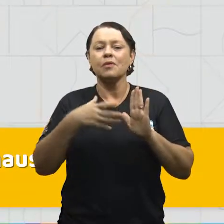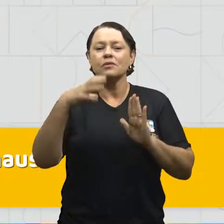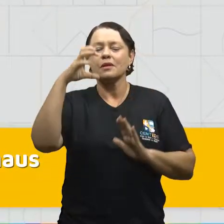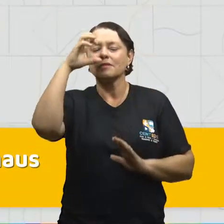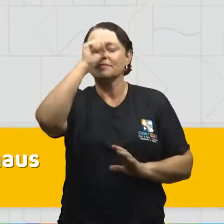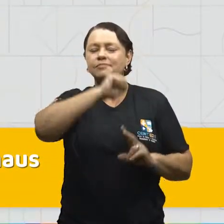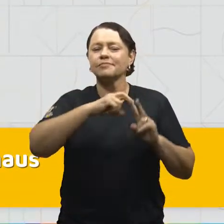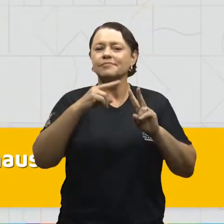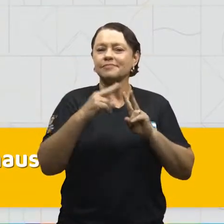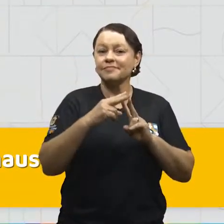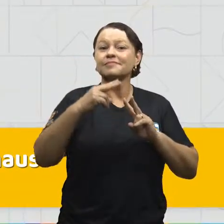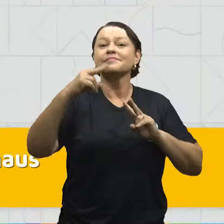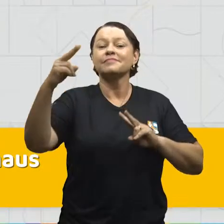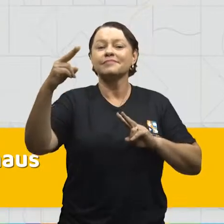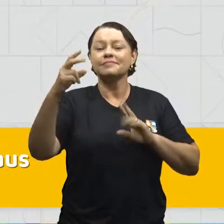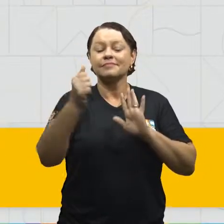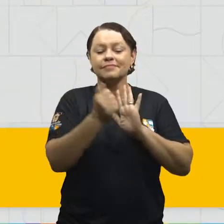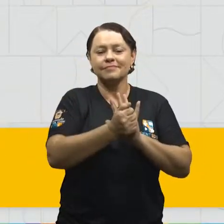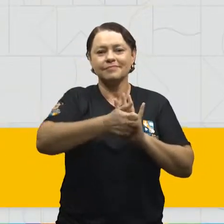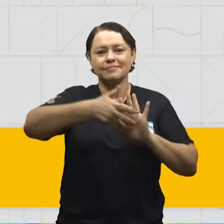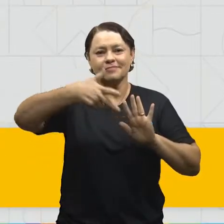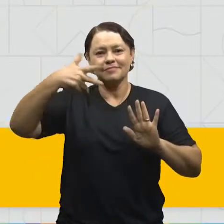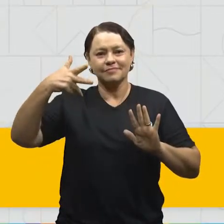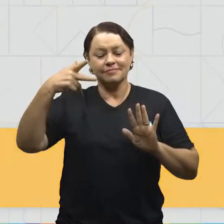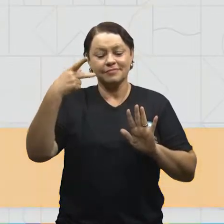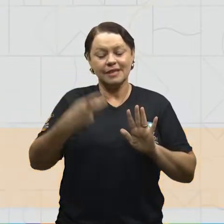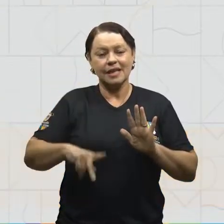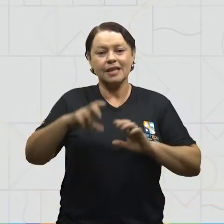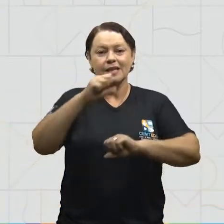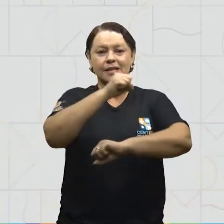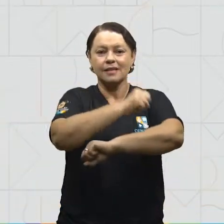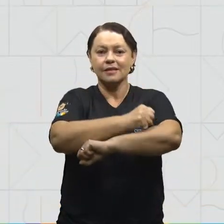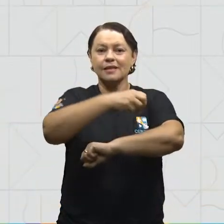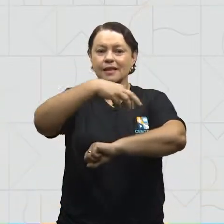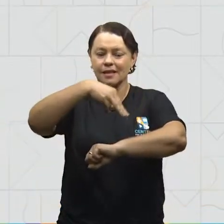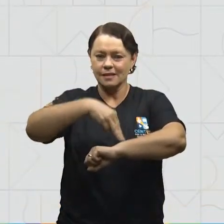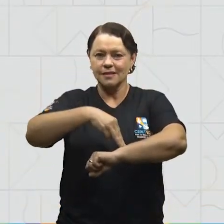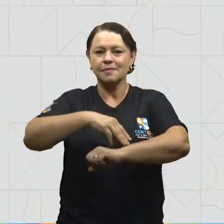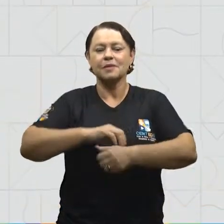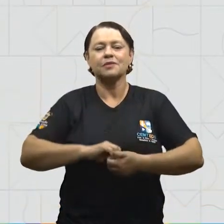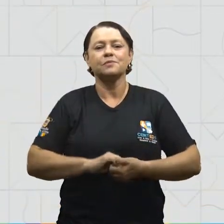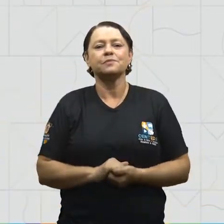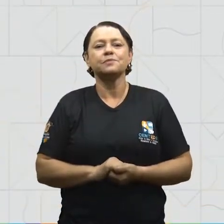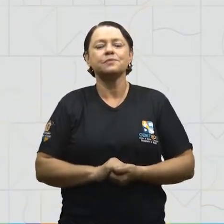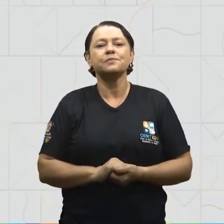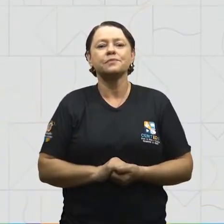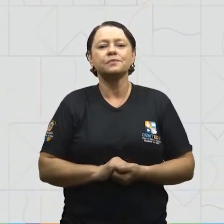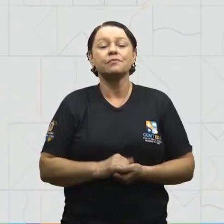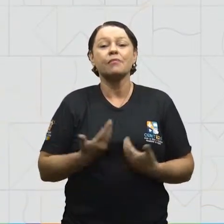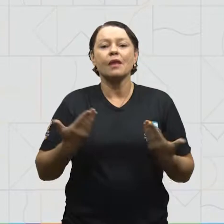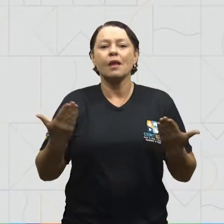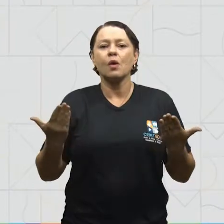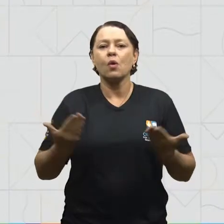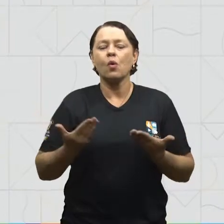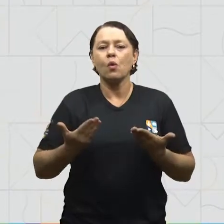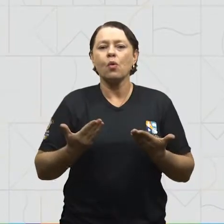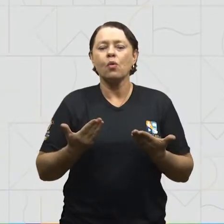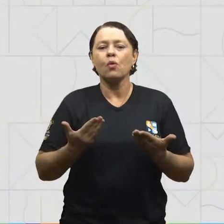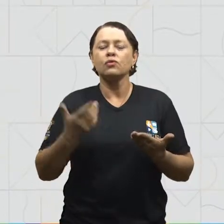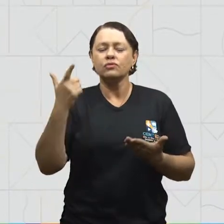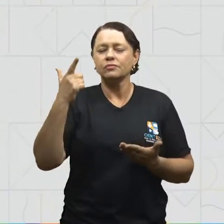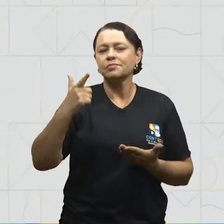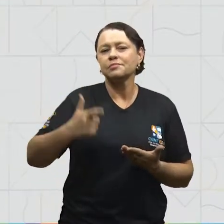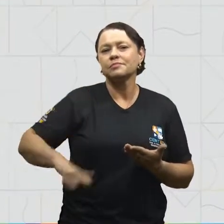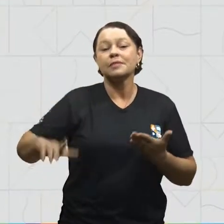Além da Escola do Centro de Mídias e Tecnologias Educacionais da CEMED. Hoje iremos a mais